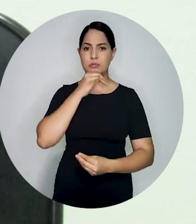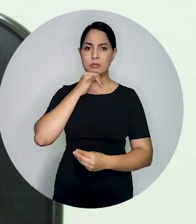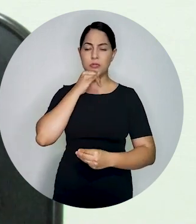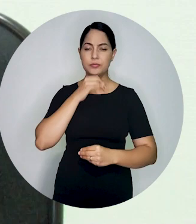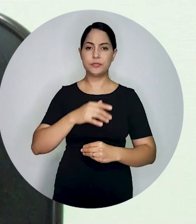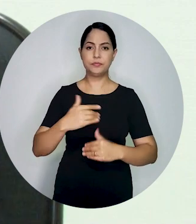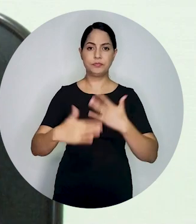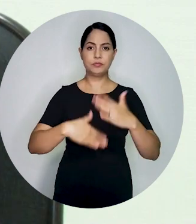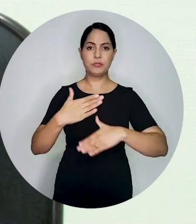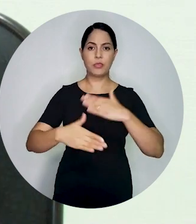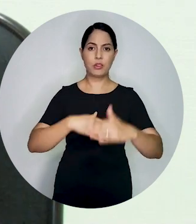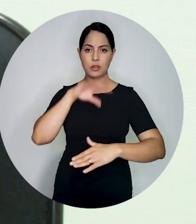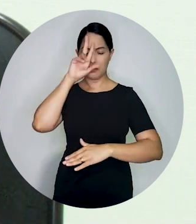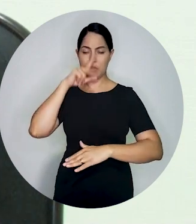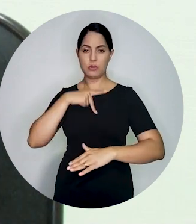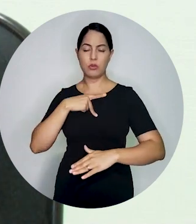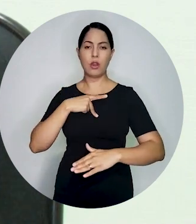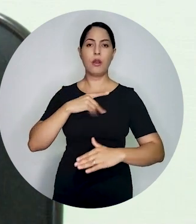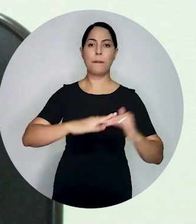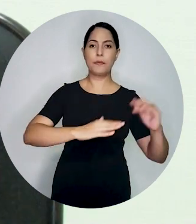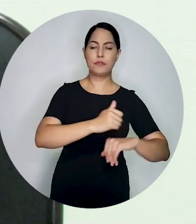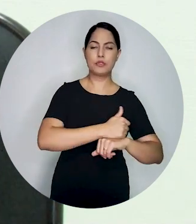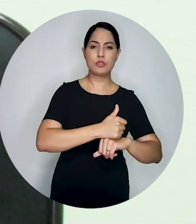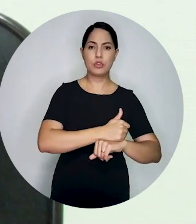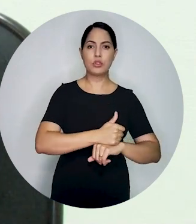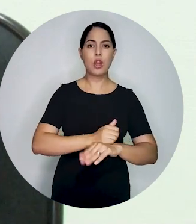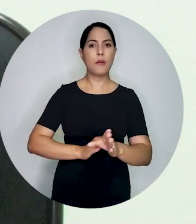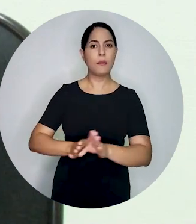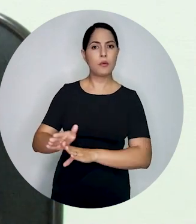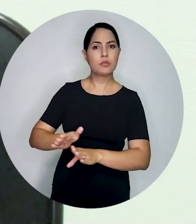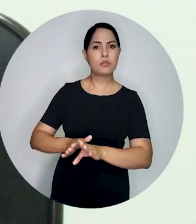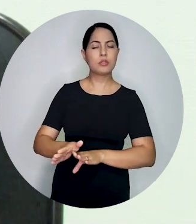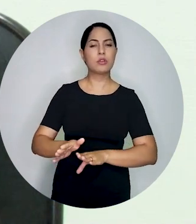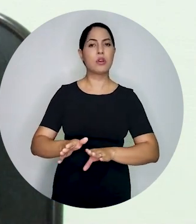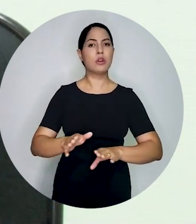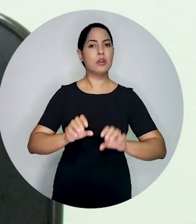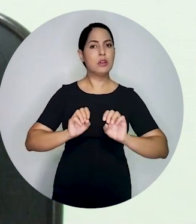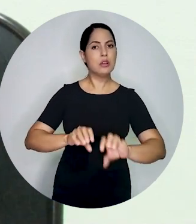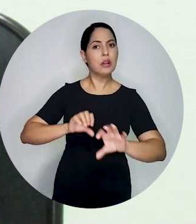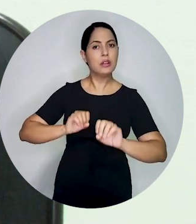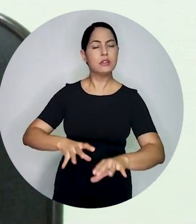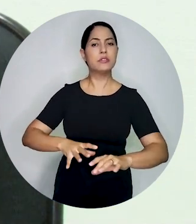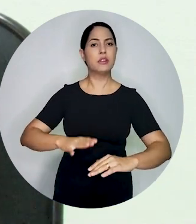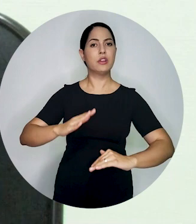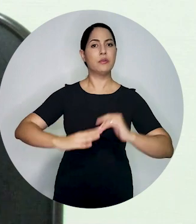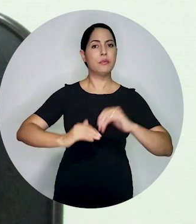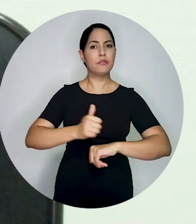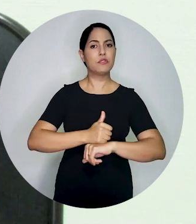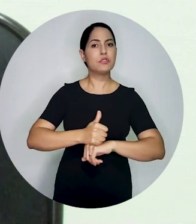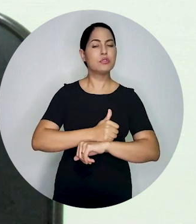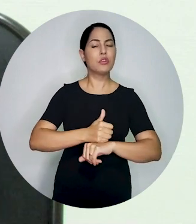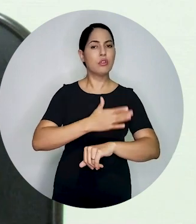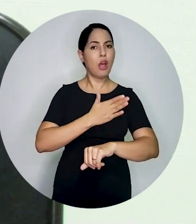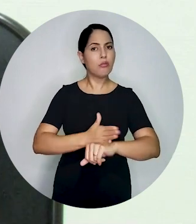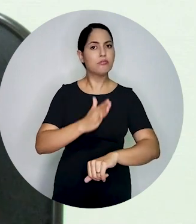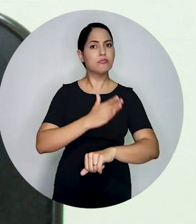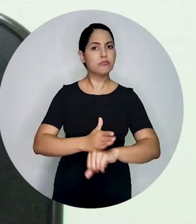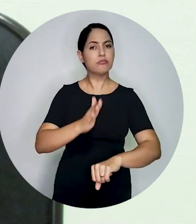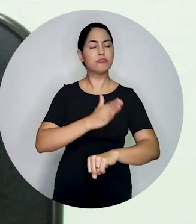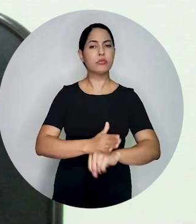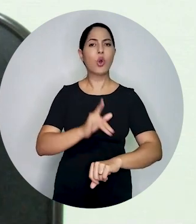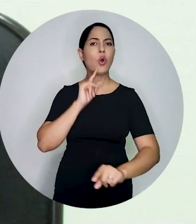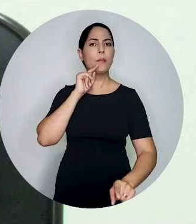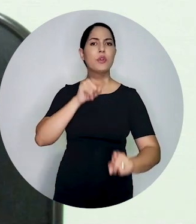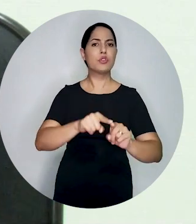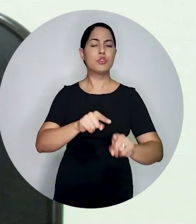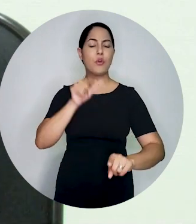Nacional. Teremos projetos aqui de desenvolvimento pessoal e profissional, com mentoria, com formação, com a possibilidade de